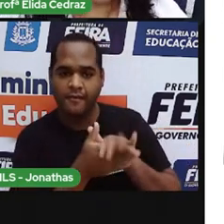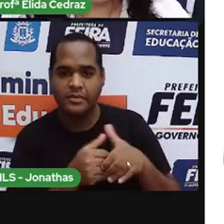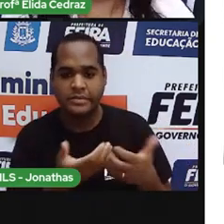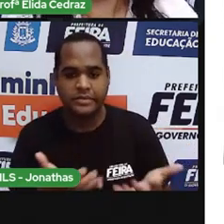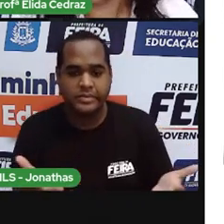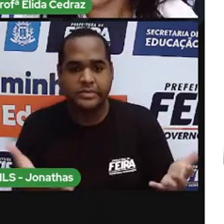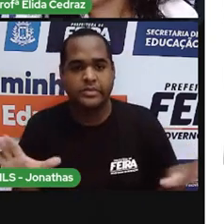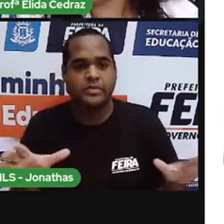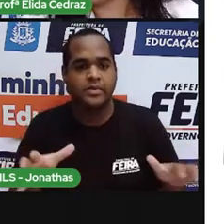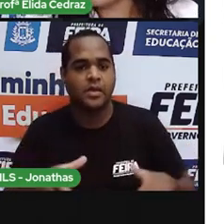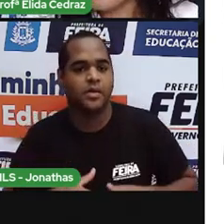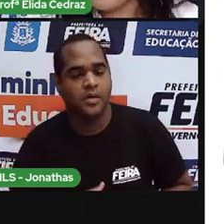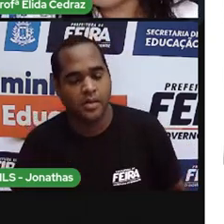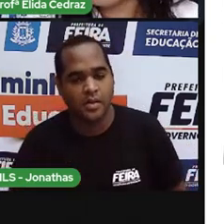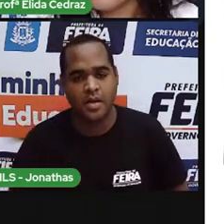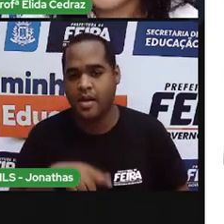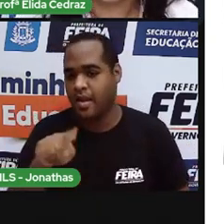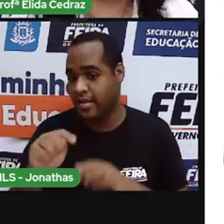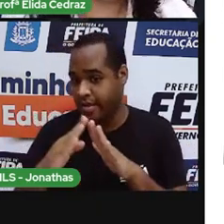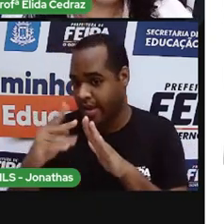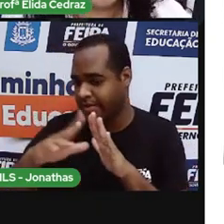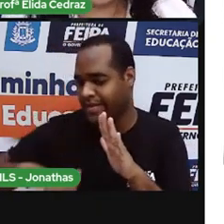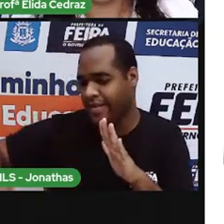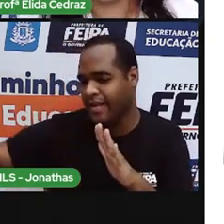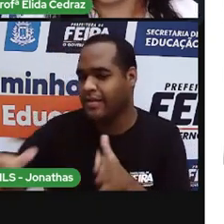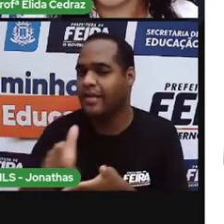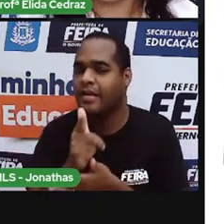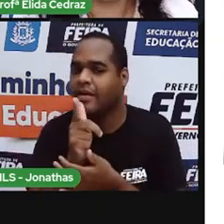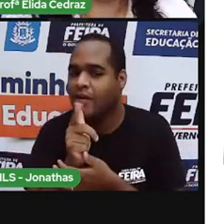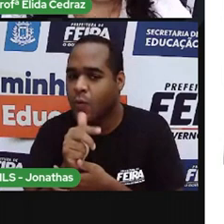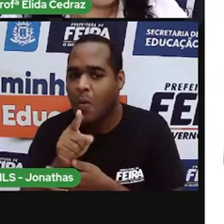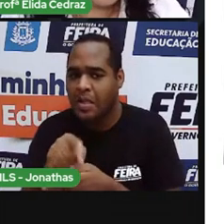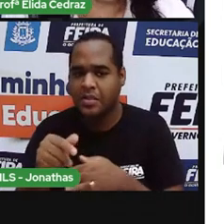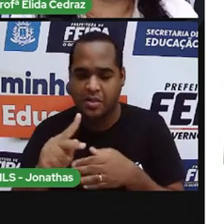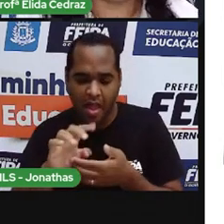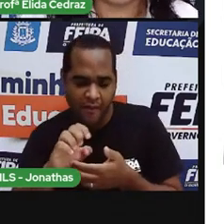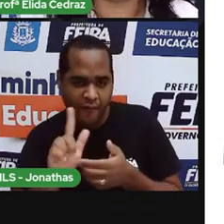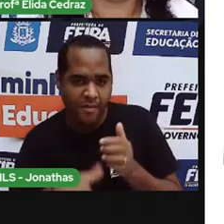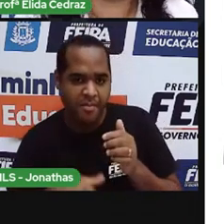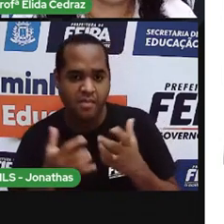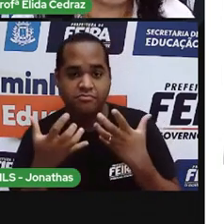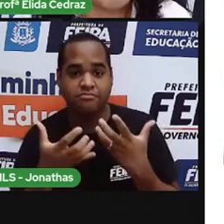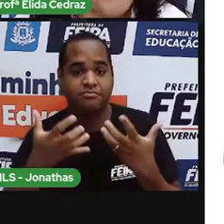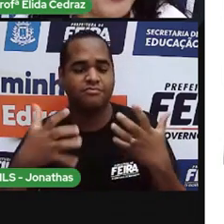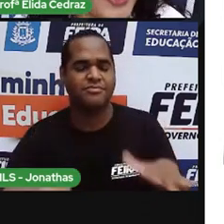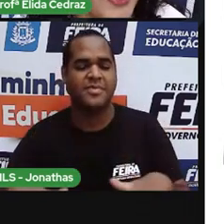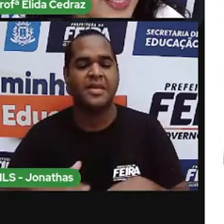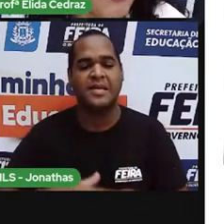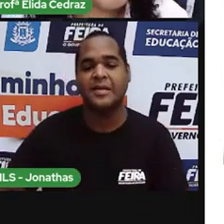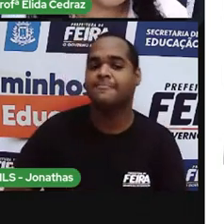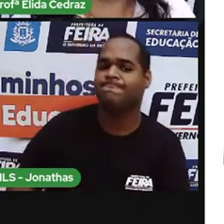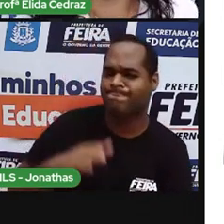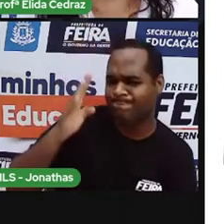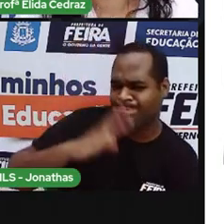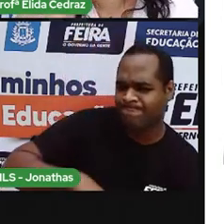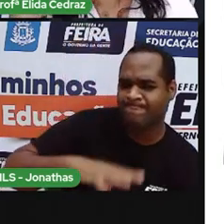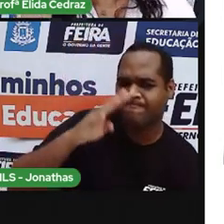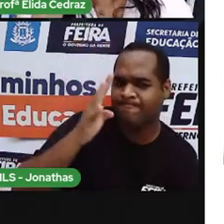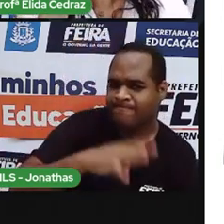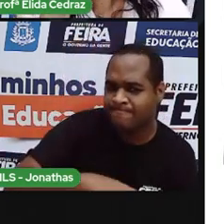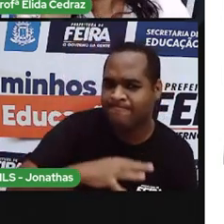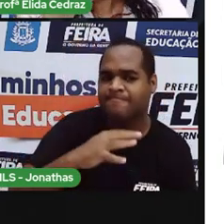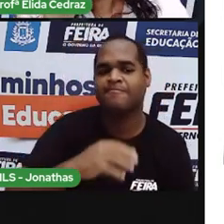não lava porque não quer. Ele mora lá na lagoa, não lava o pé porque não quer, mas